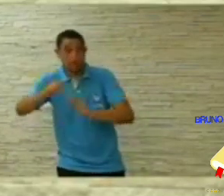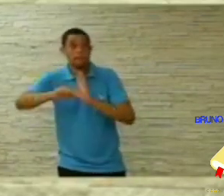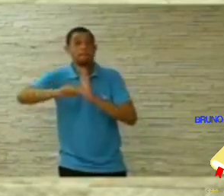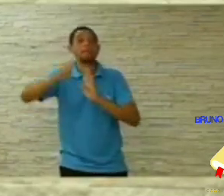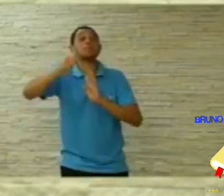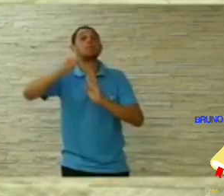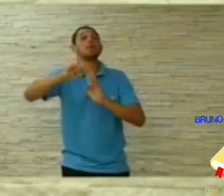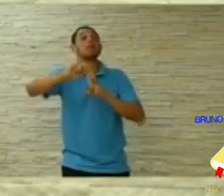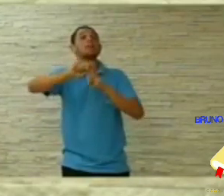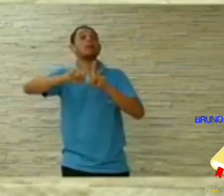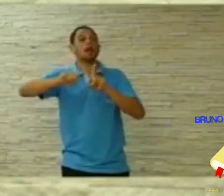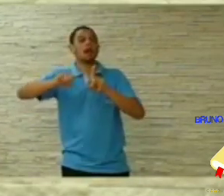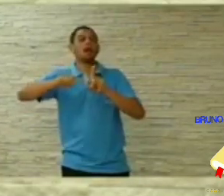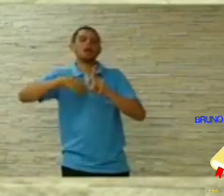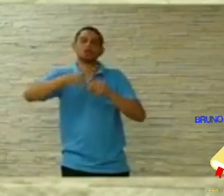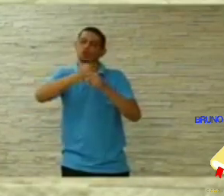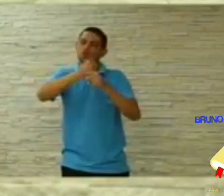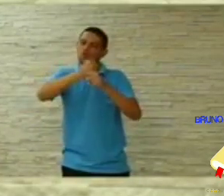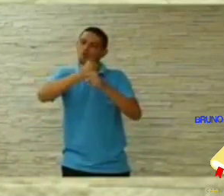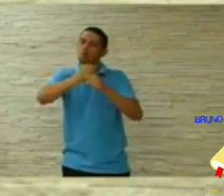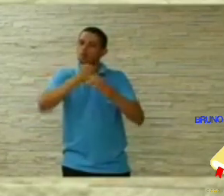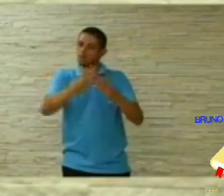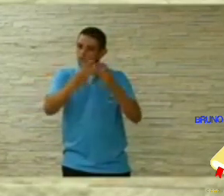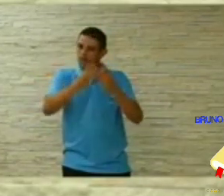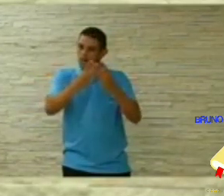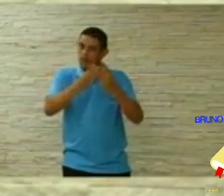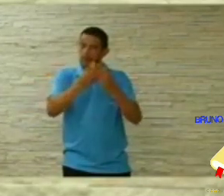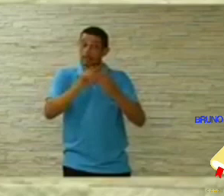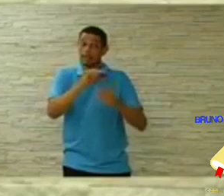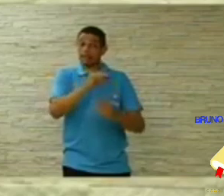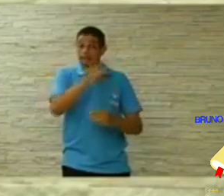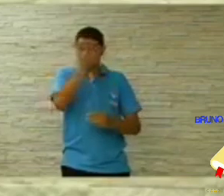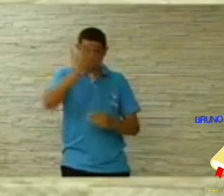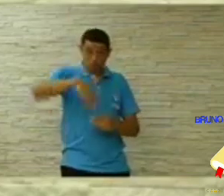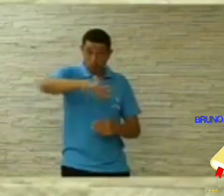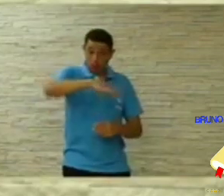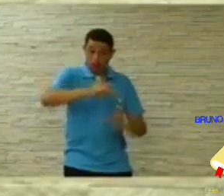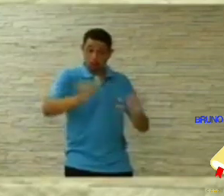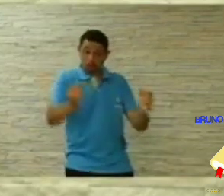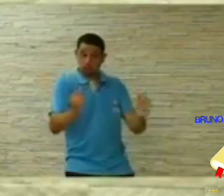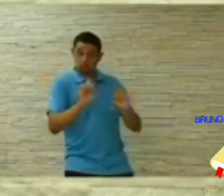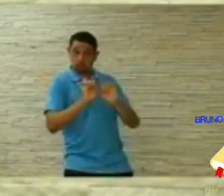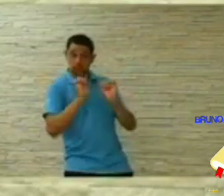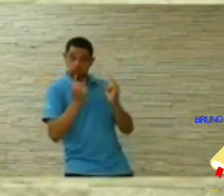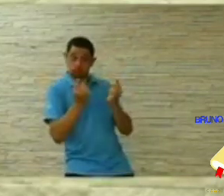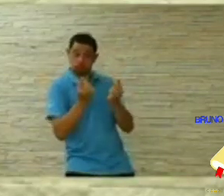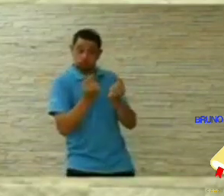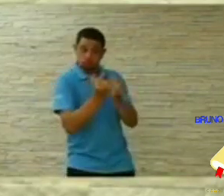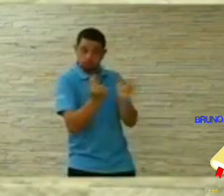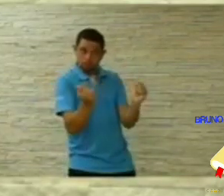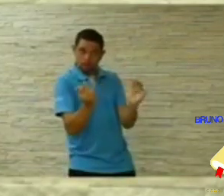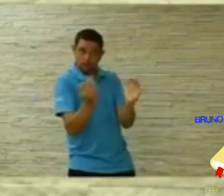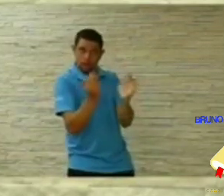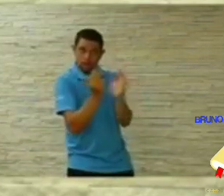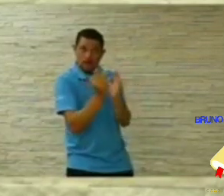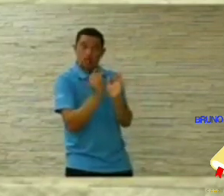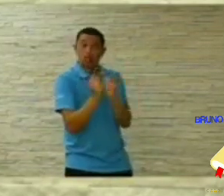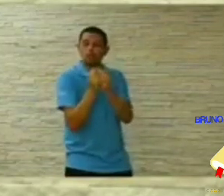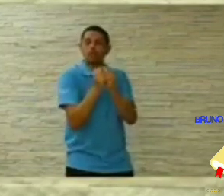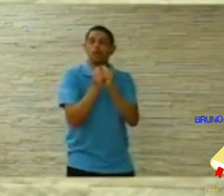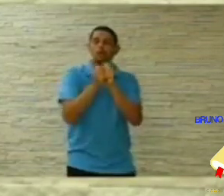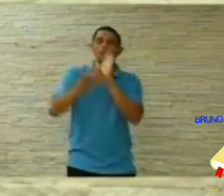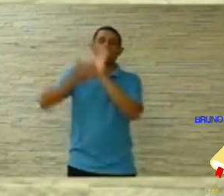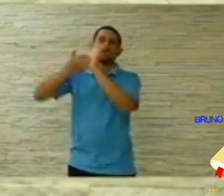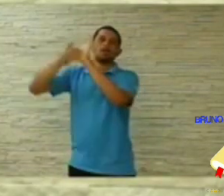Eles ali se reuniam num local específico apontado por Deus e eles se juntavam ali para louvar a esse